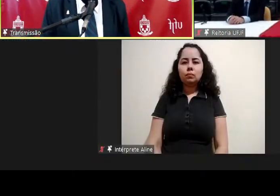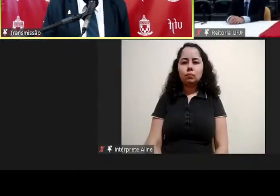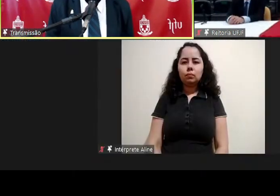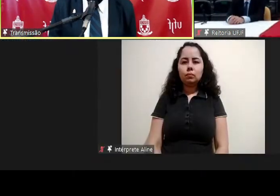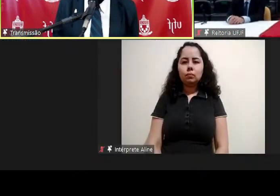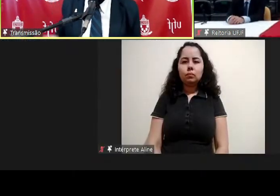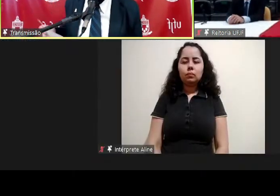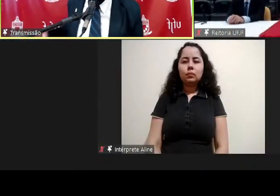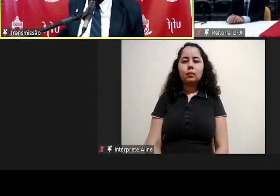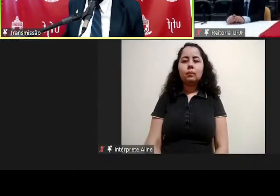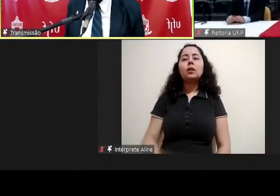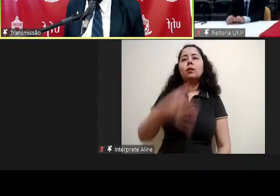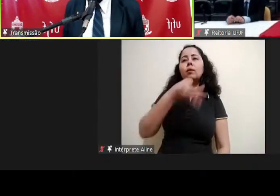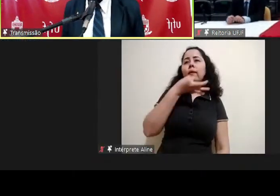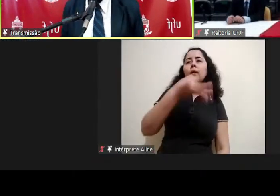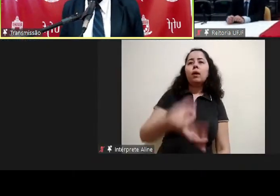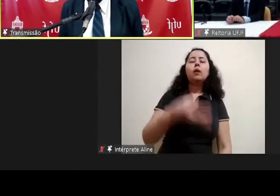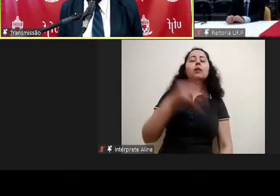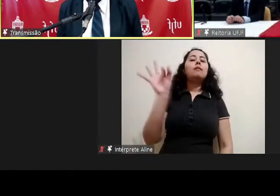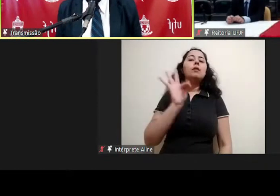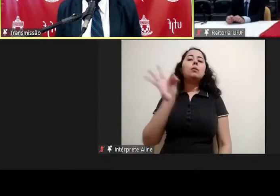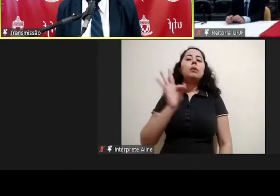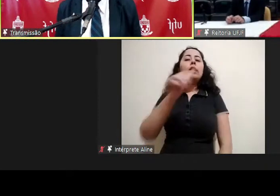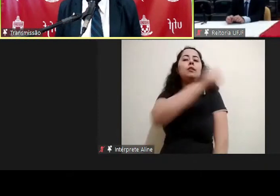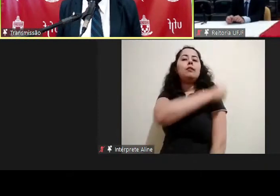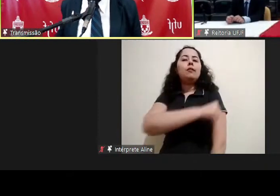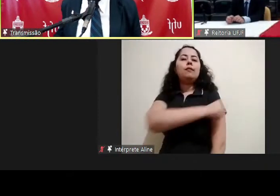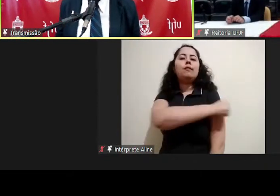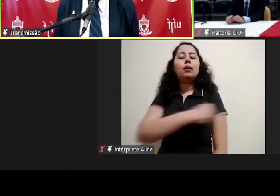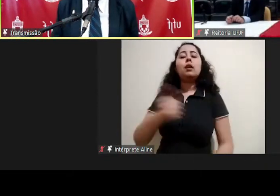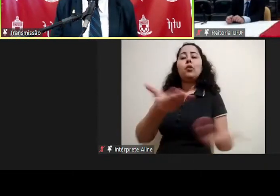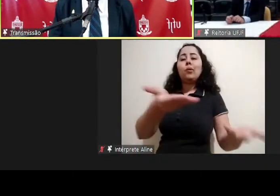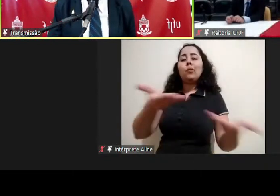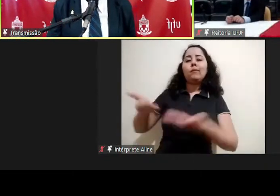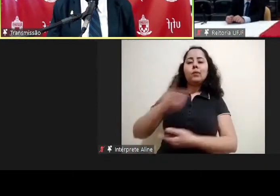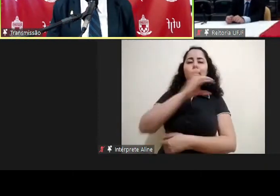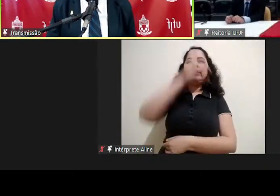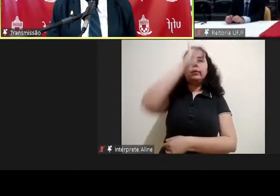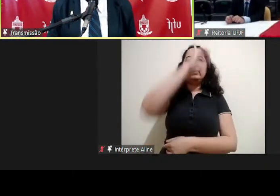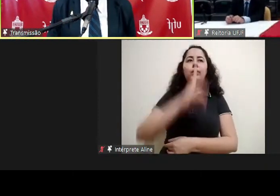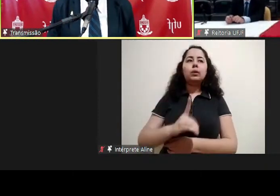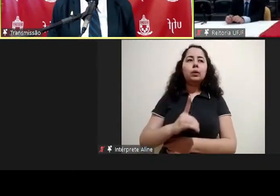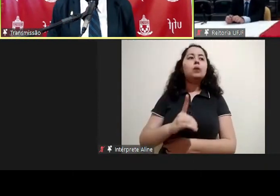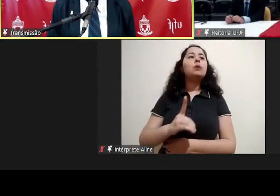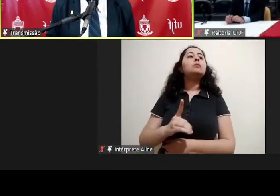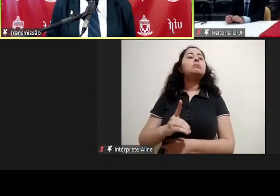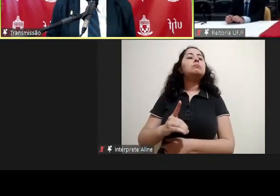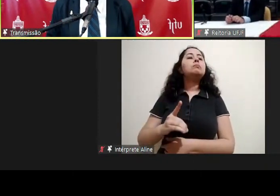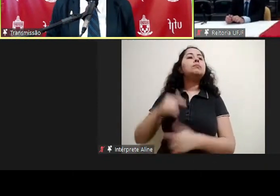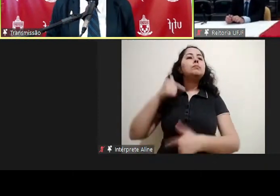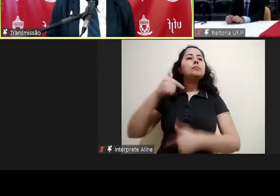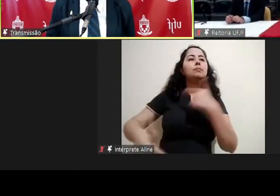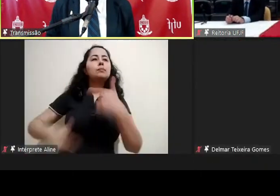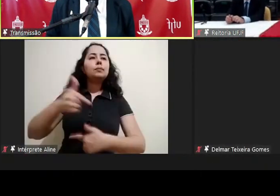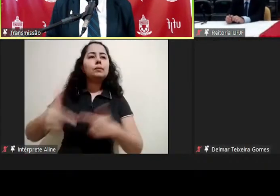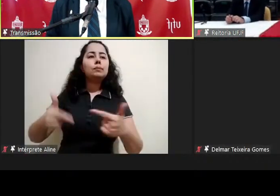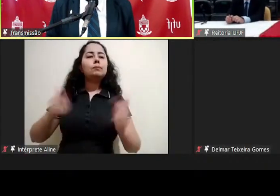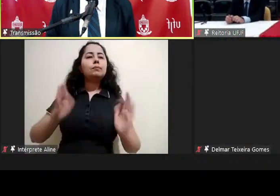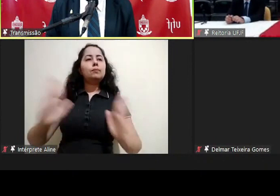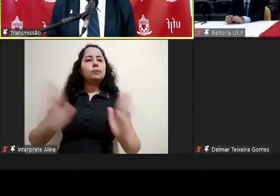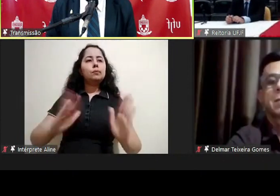Indicação da Faculdade de Enfermagem. Convidamos o diretor em exercício da faculdade, professor Delmar Teixeira